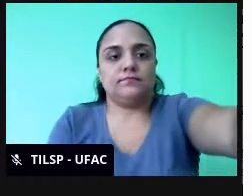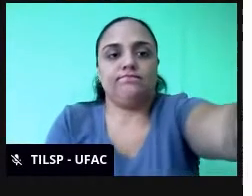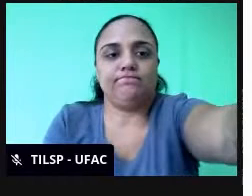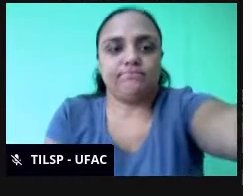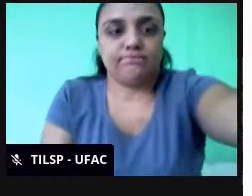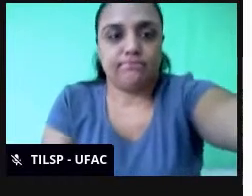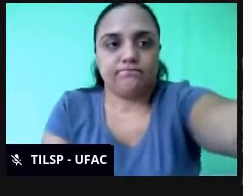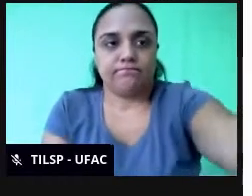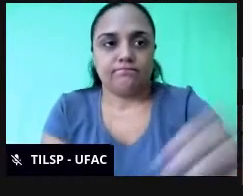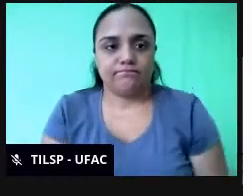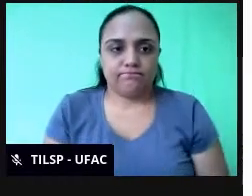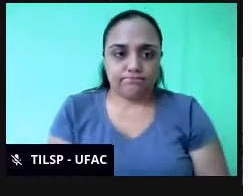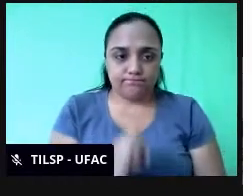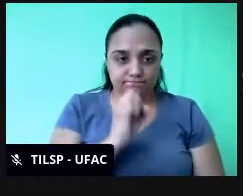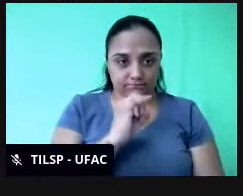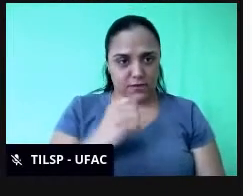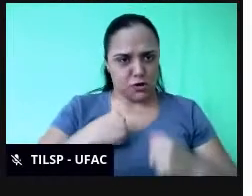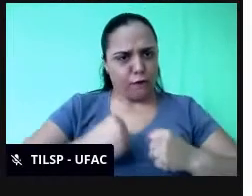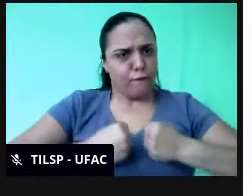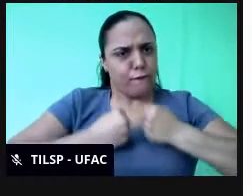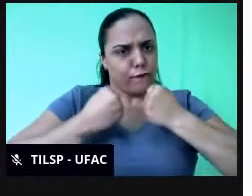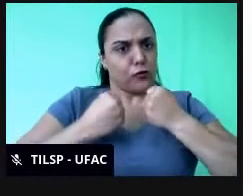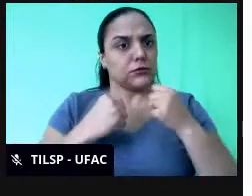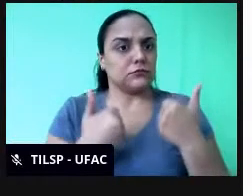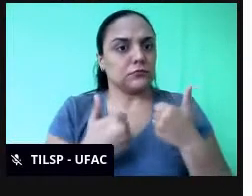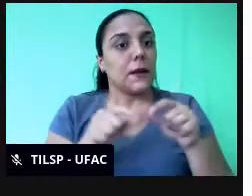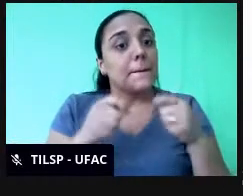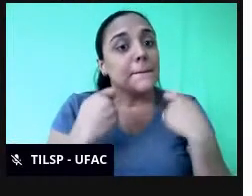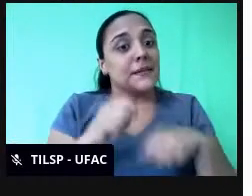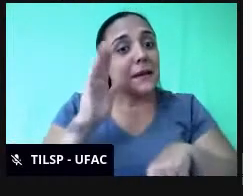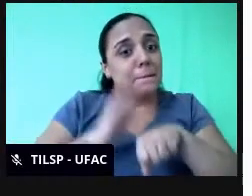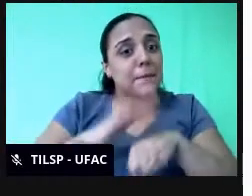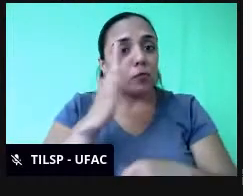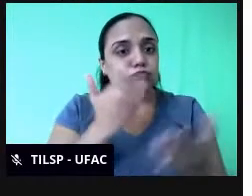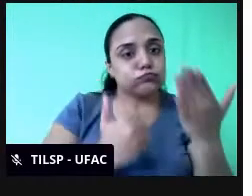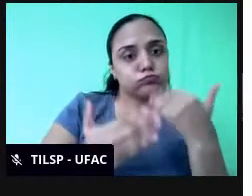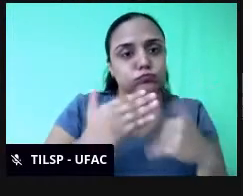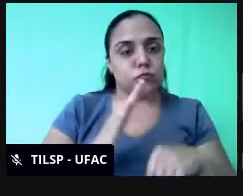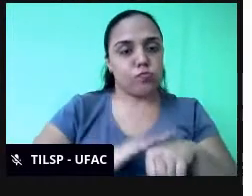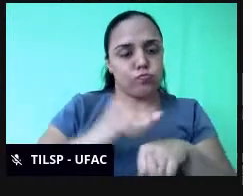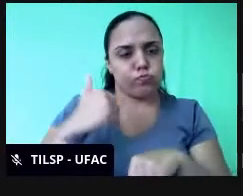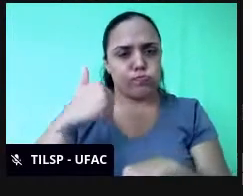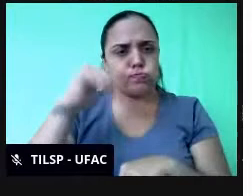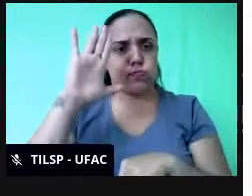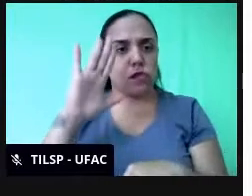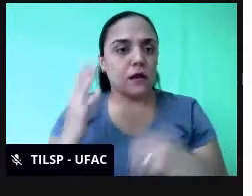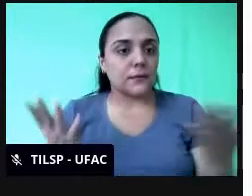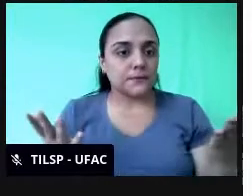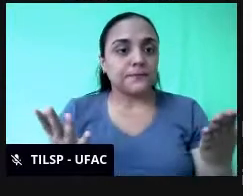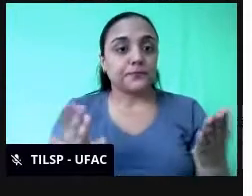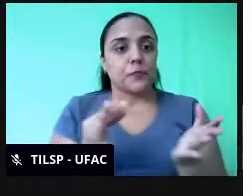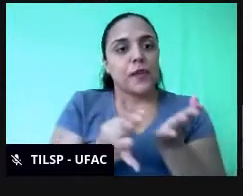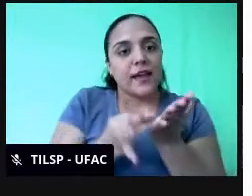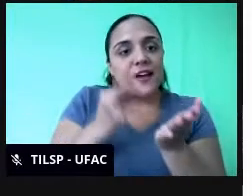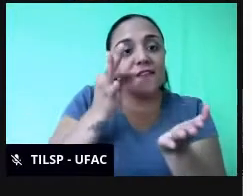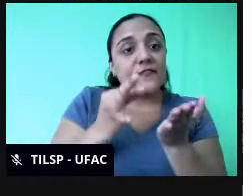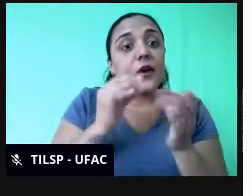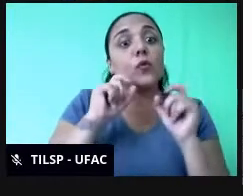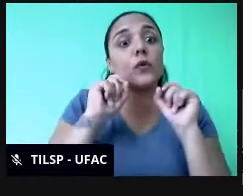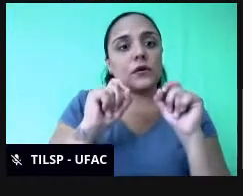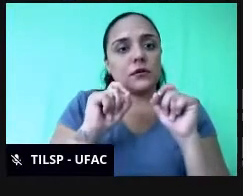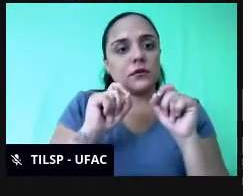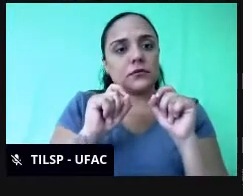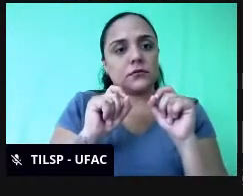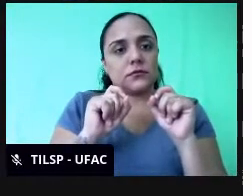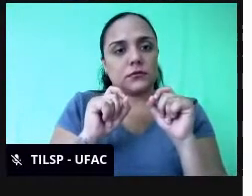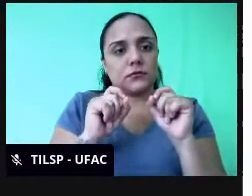atleta pesado, atleta de força, e ele precisa de 30 gramas de proteína por refeição. Café da manhã, bom,